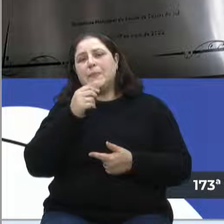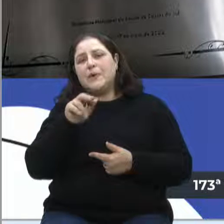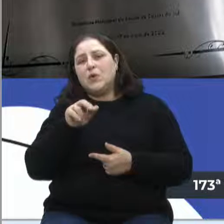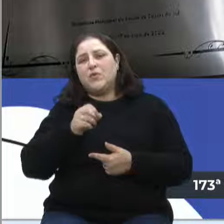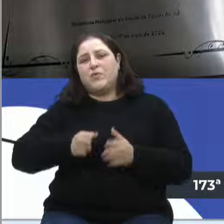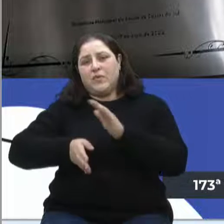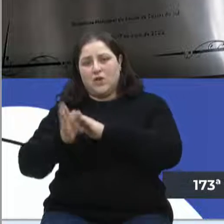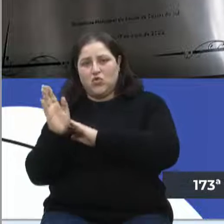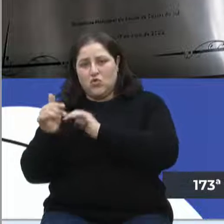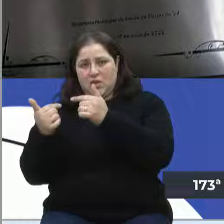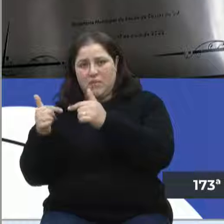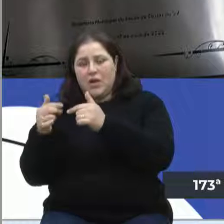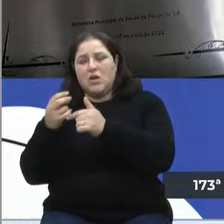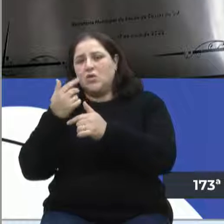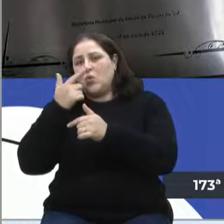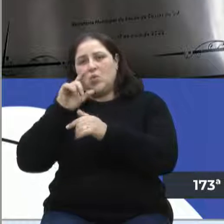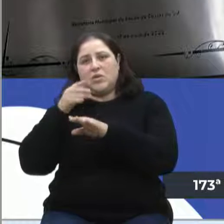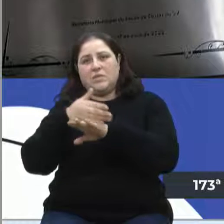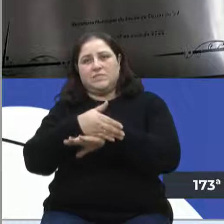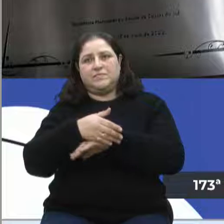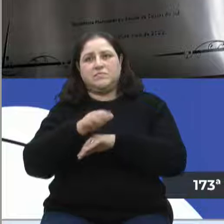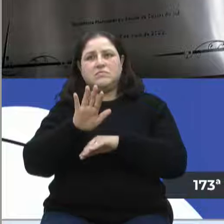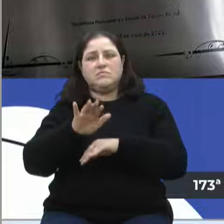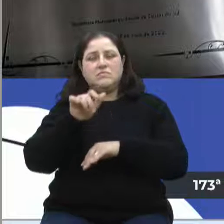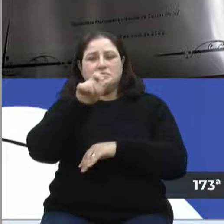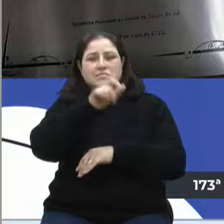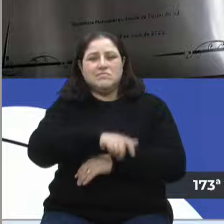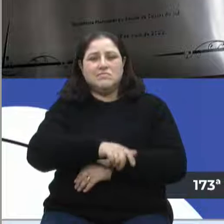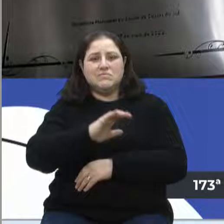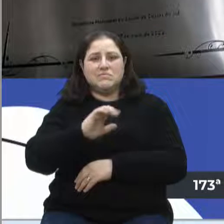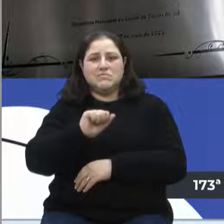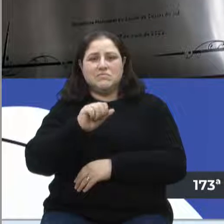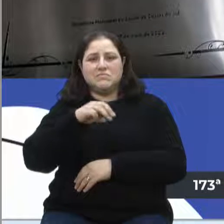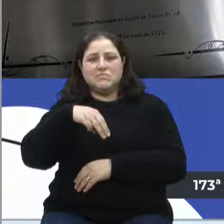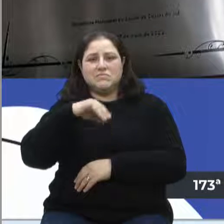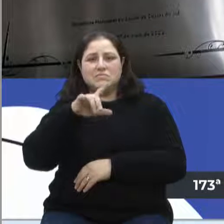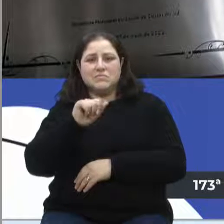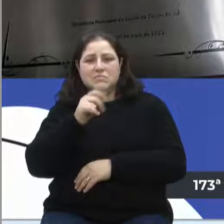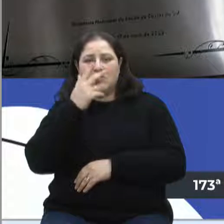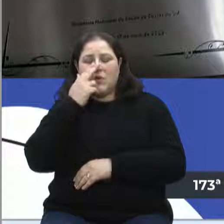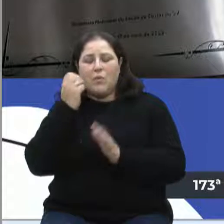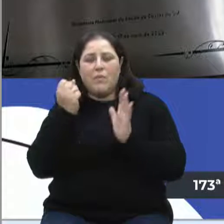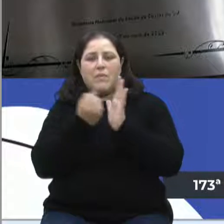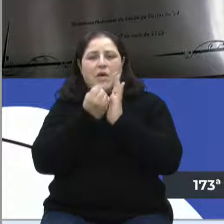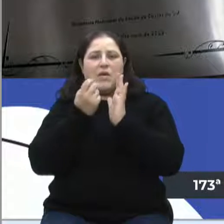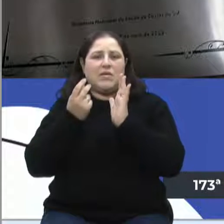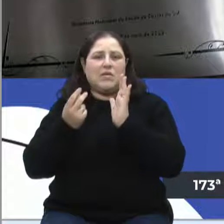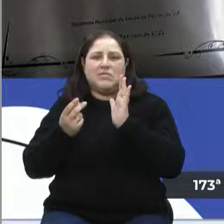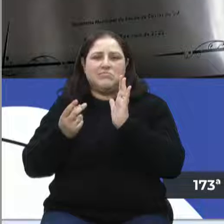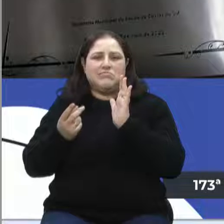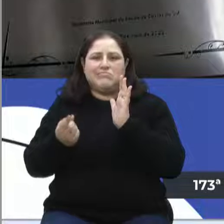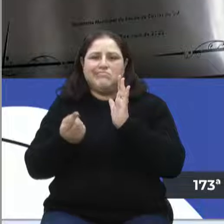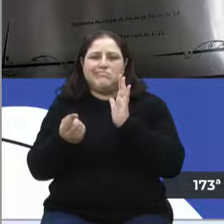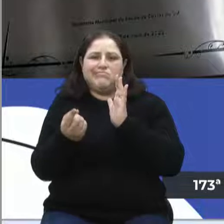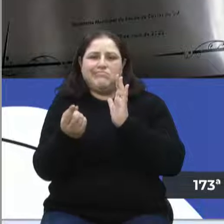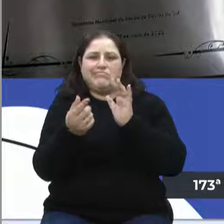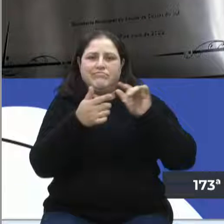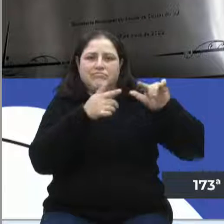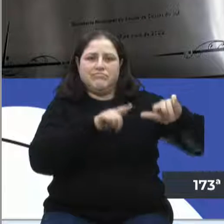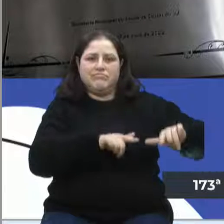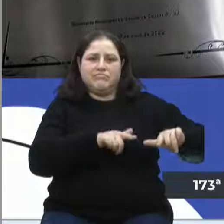não conseguiu se fazer presente, mas a Camila ficou eternizada, né? Então, nesse